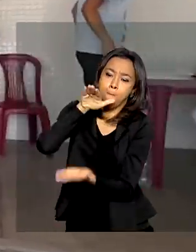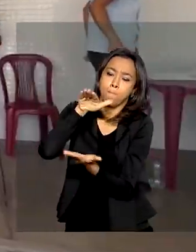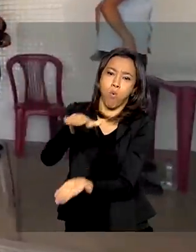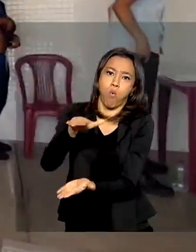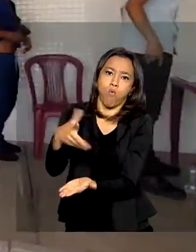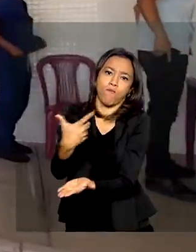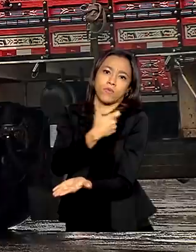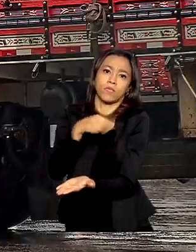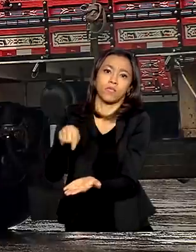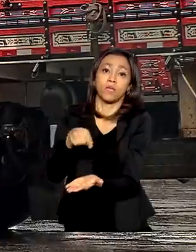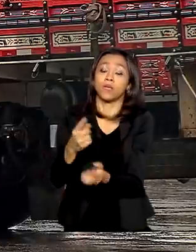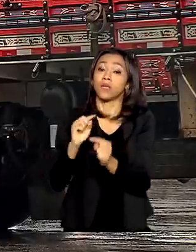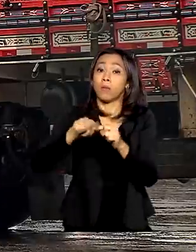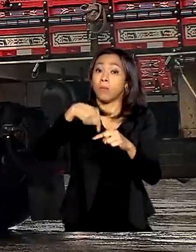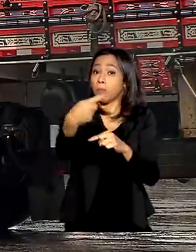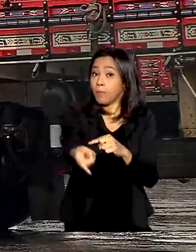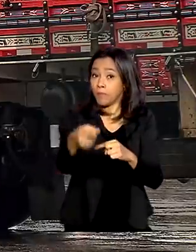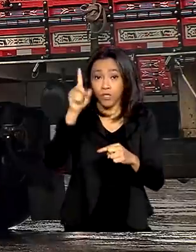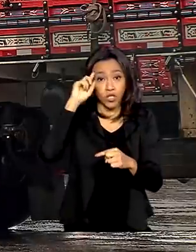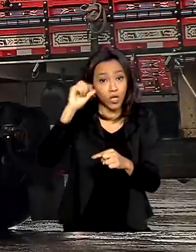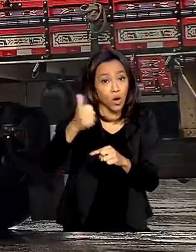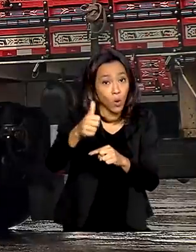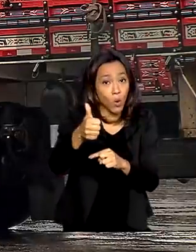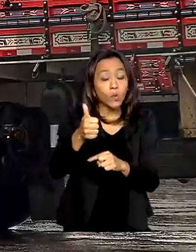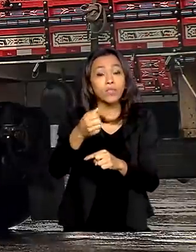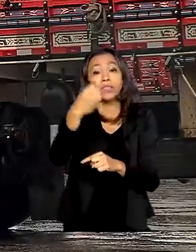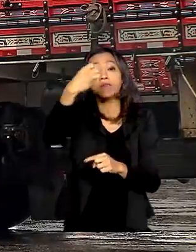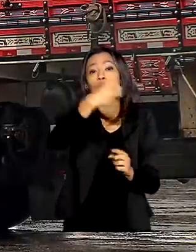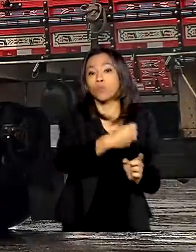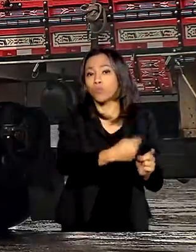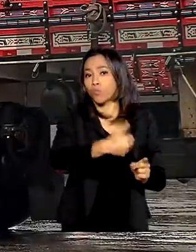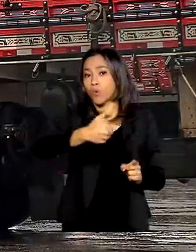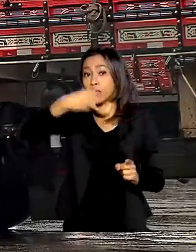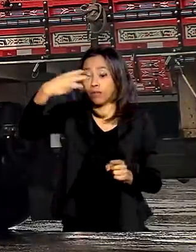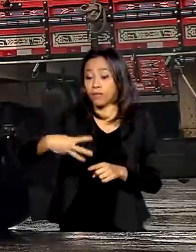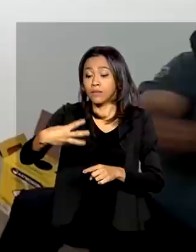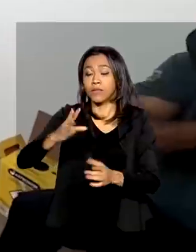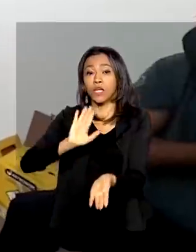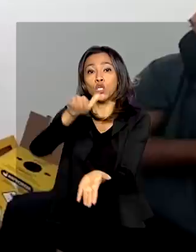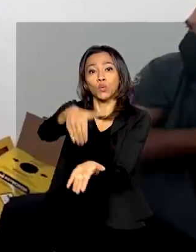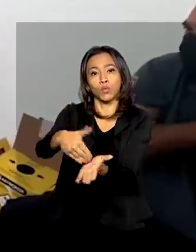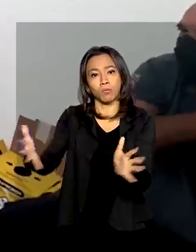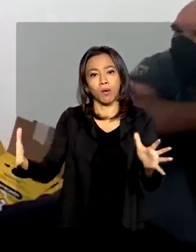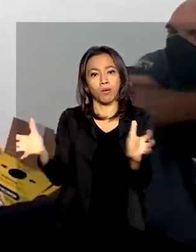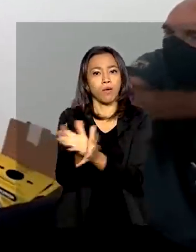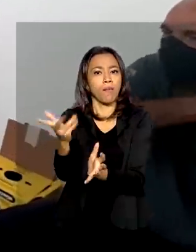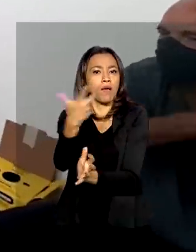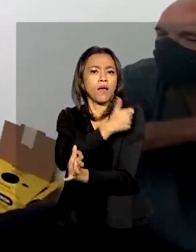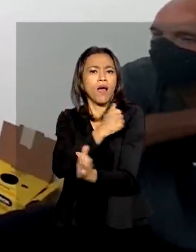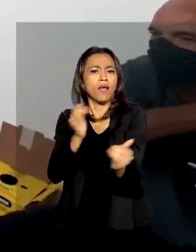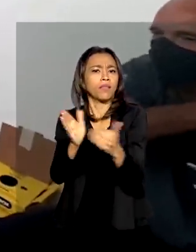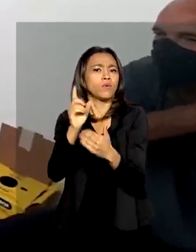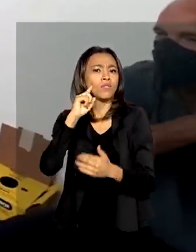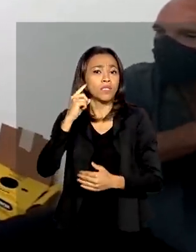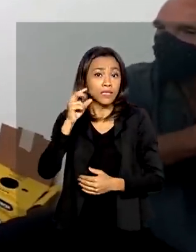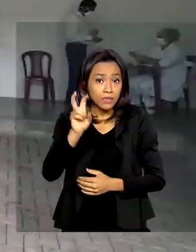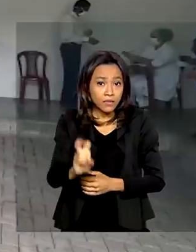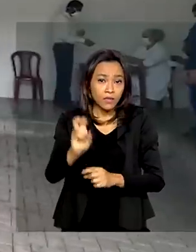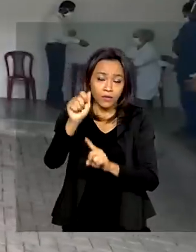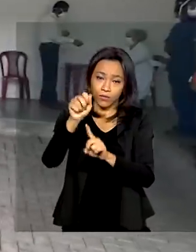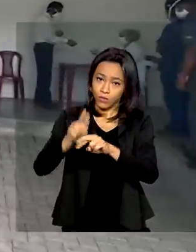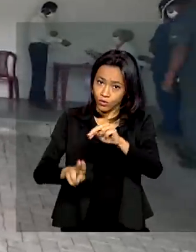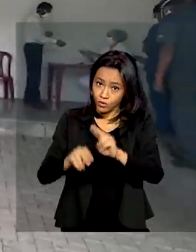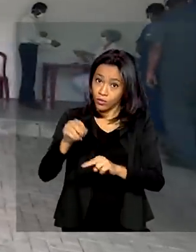na próxima terça dia onze começa a terceira e última fase da campanha que vai até o dia cinco de junho e vai ser